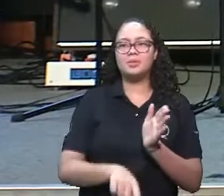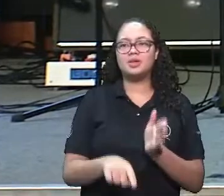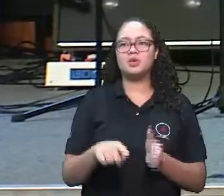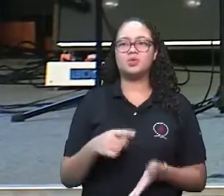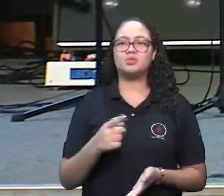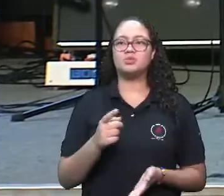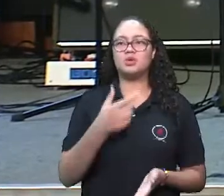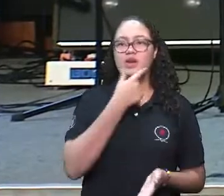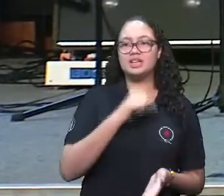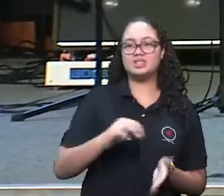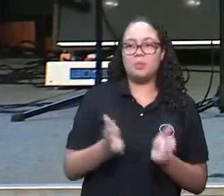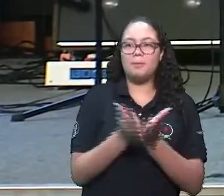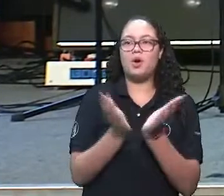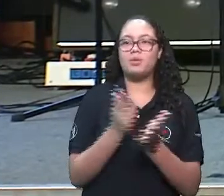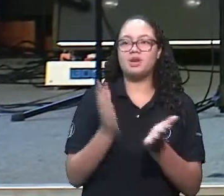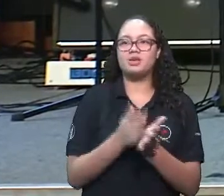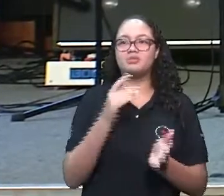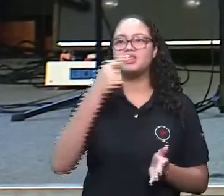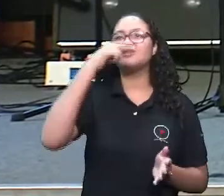soberbo?